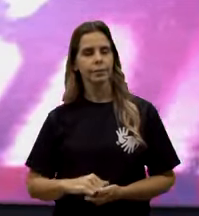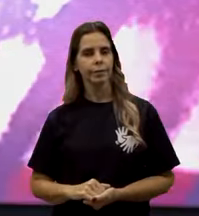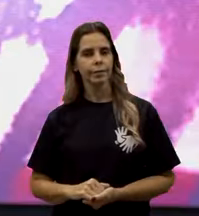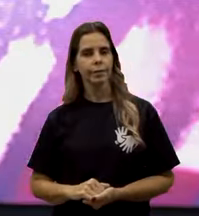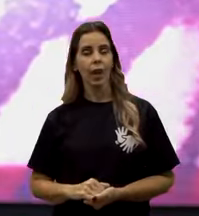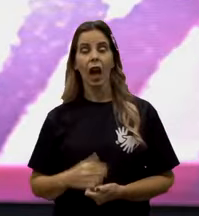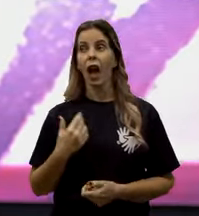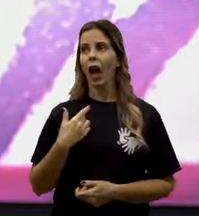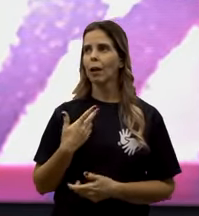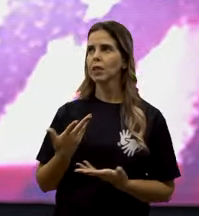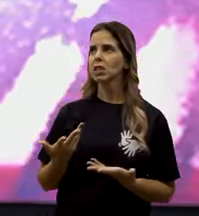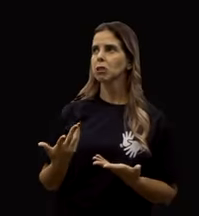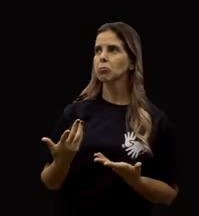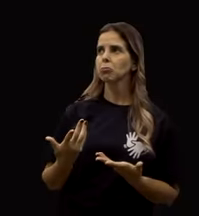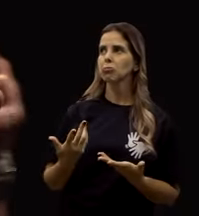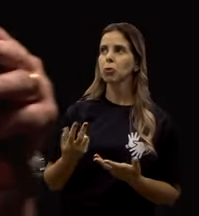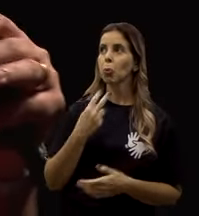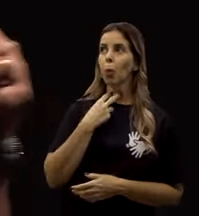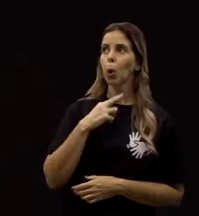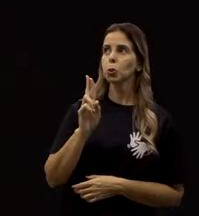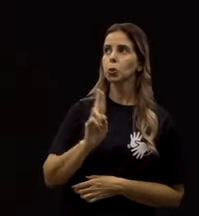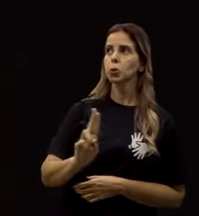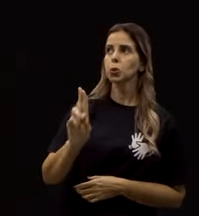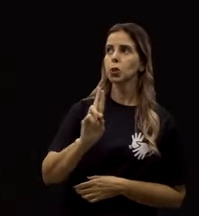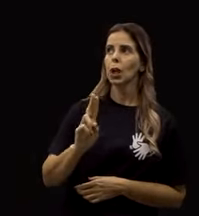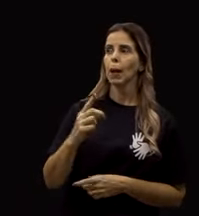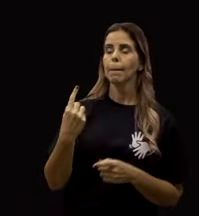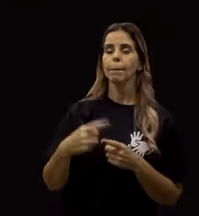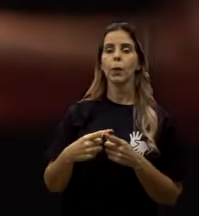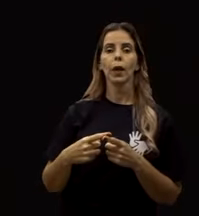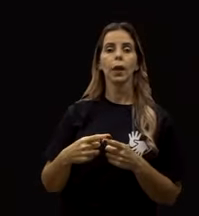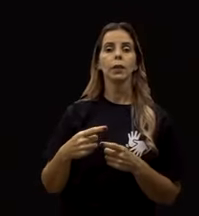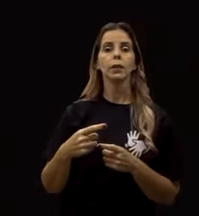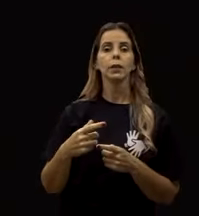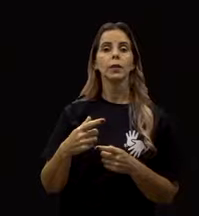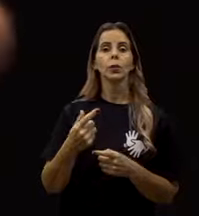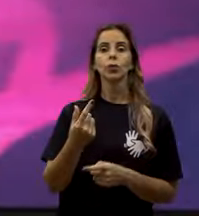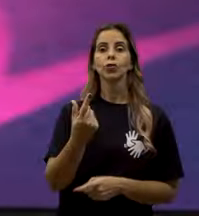usar se Deus tá te dando Deus tá falando pode usar